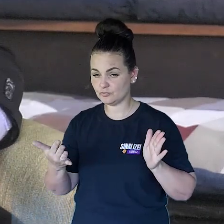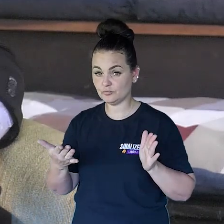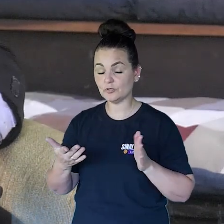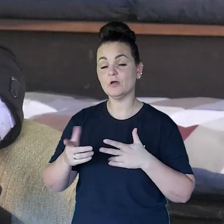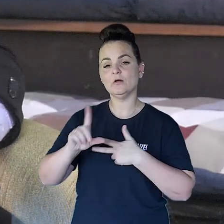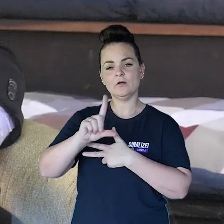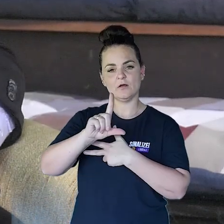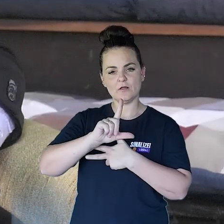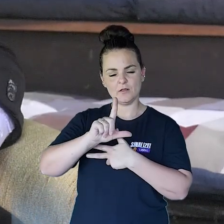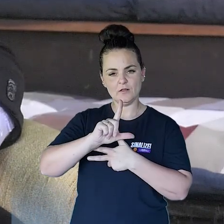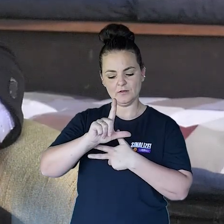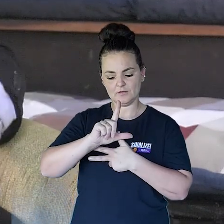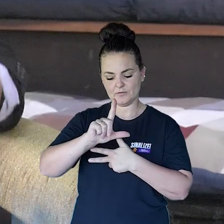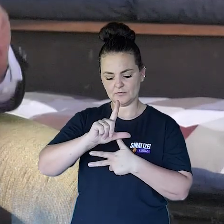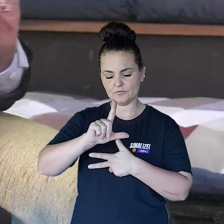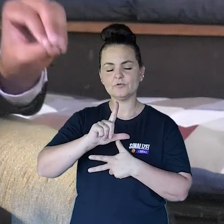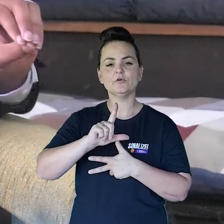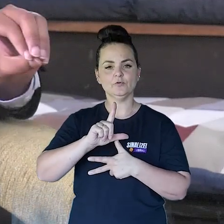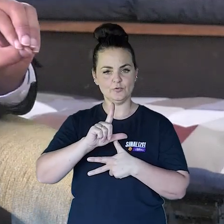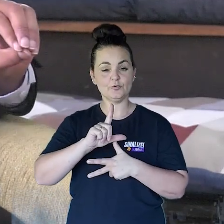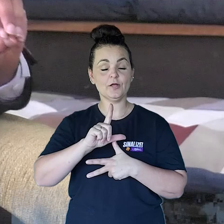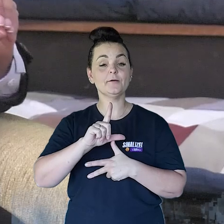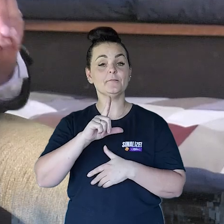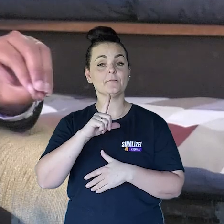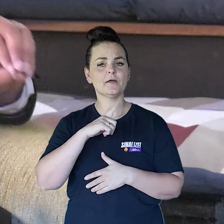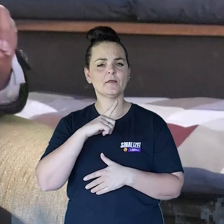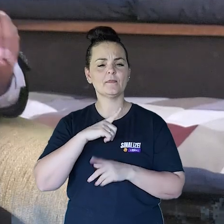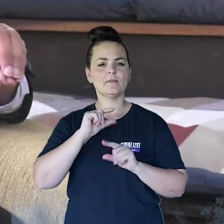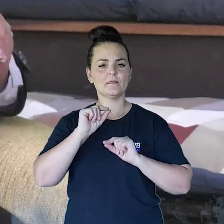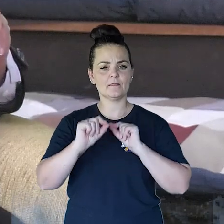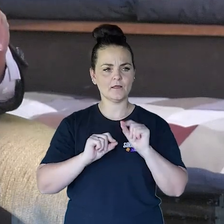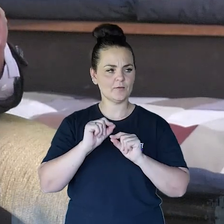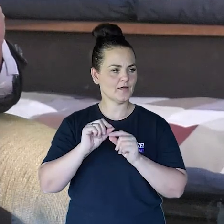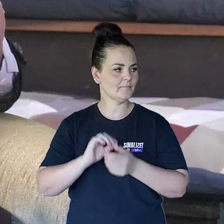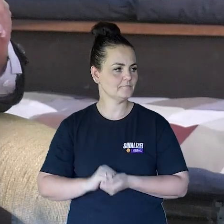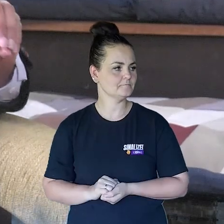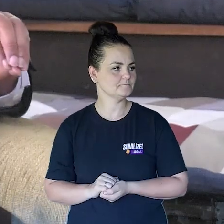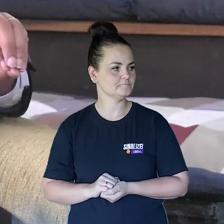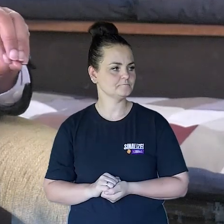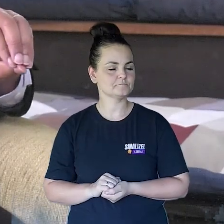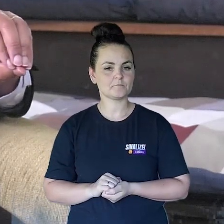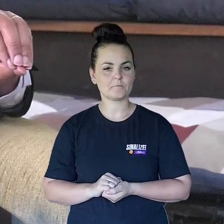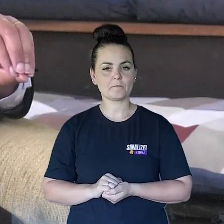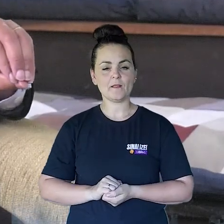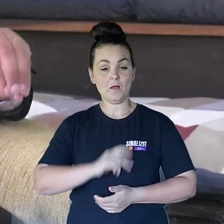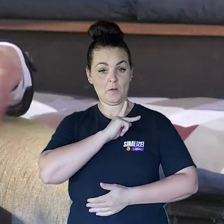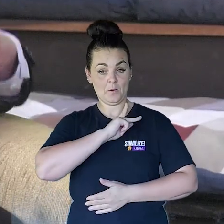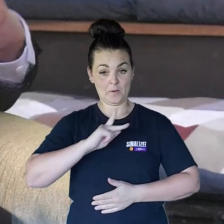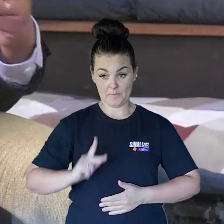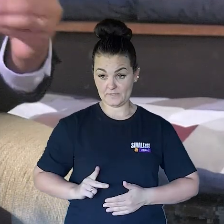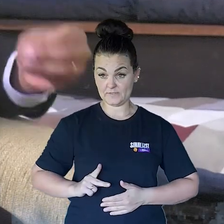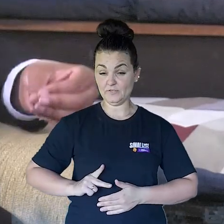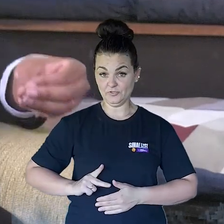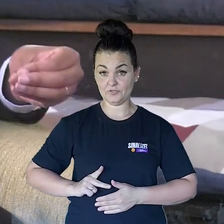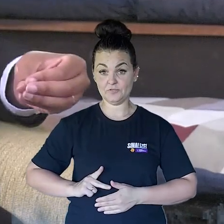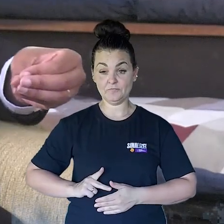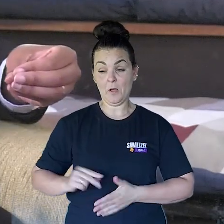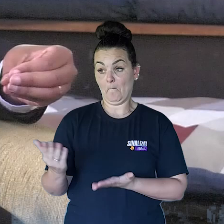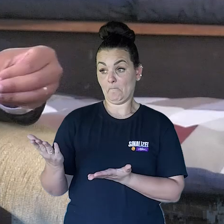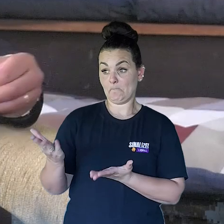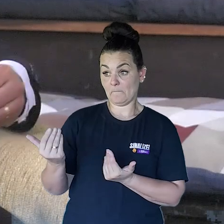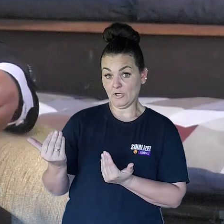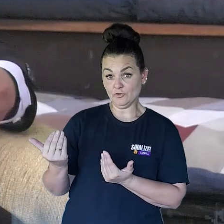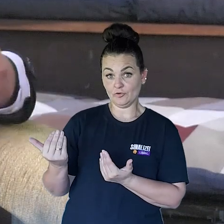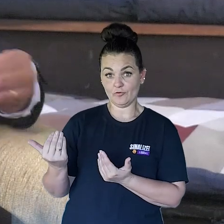sua legislatura, mas um deles também é relevante. Você foi um dos presidentes mais jovens da